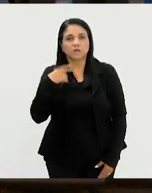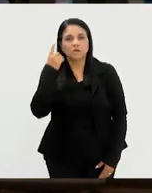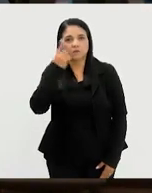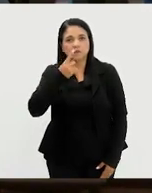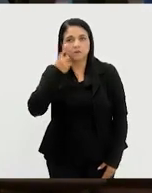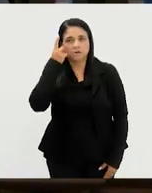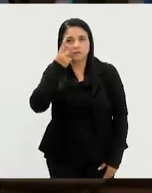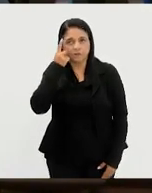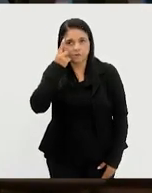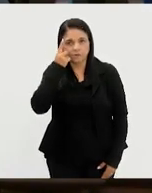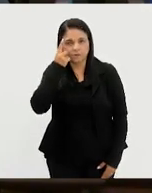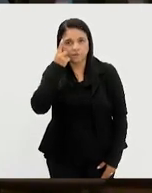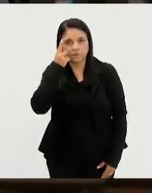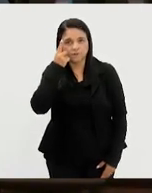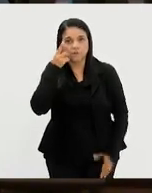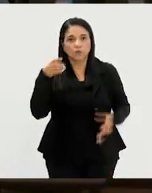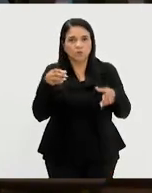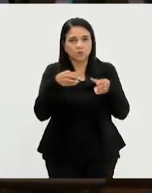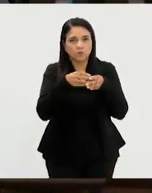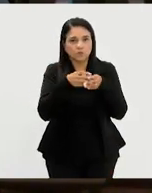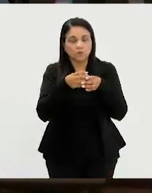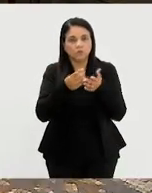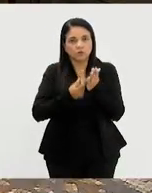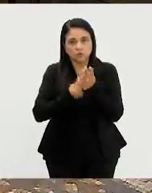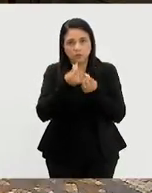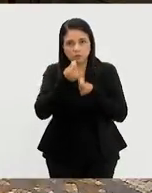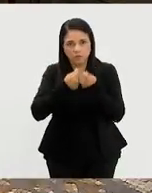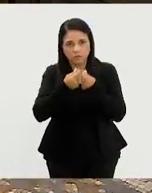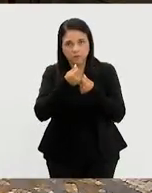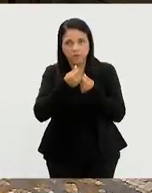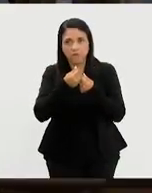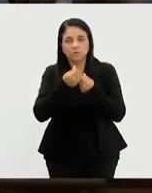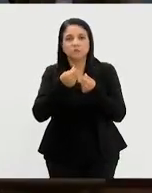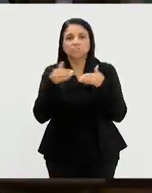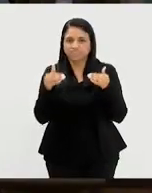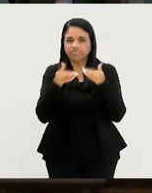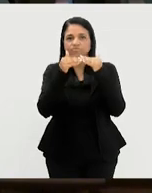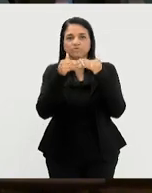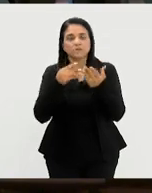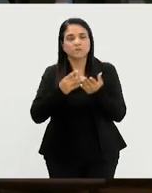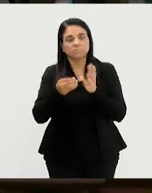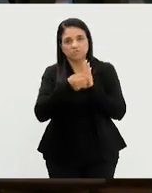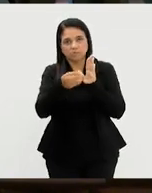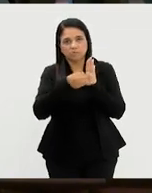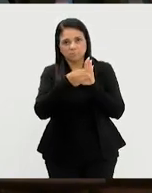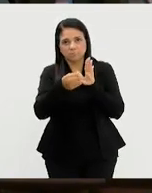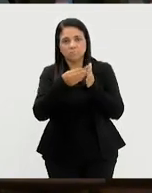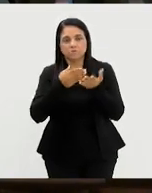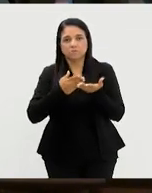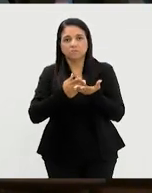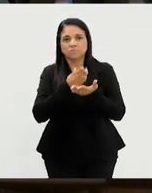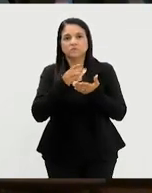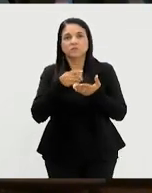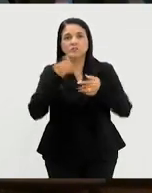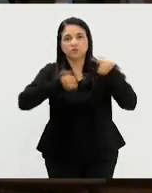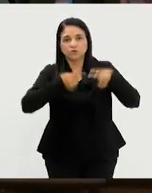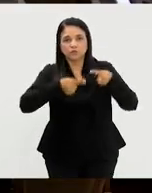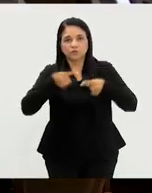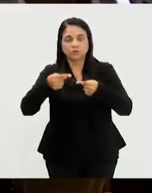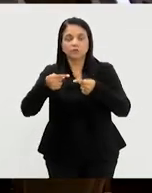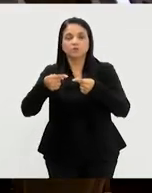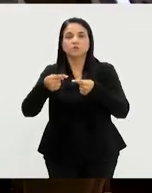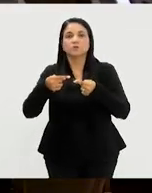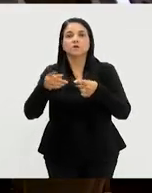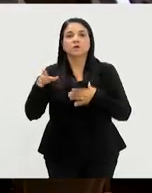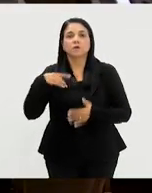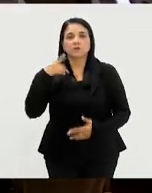ciliano pela comissão de orçamento favorável presente com os pareceres emitido em discussão para discutir a deputada Lucinha